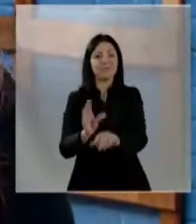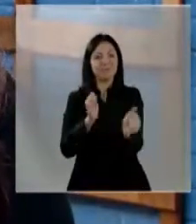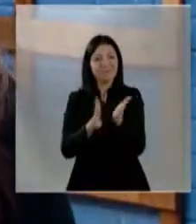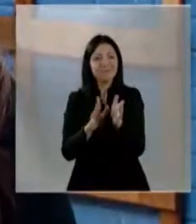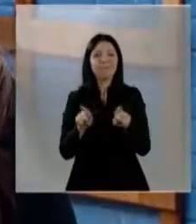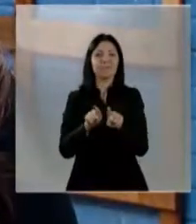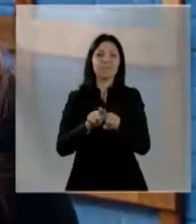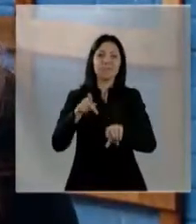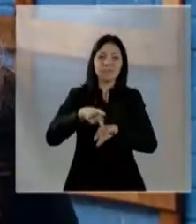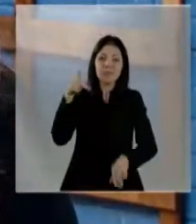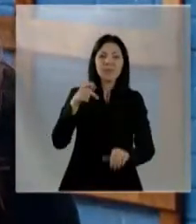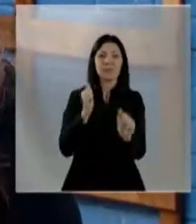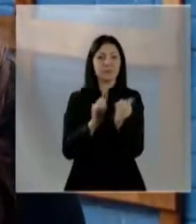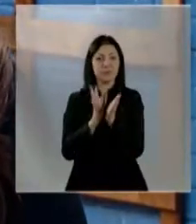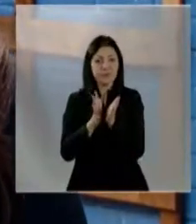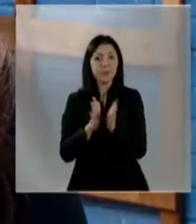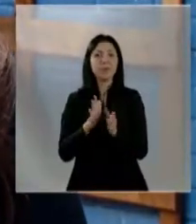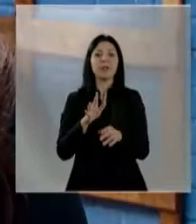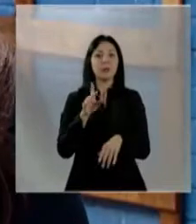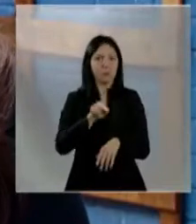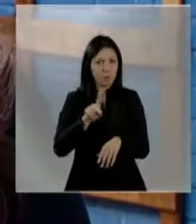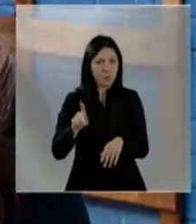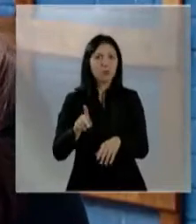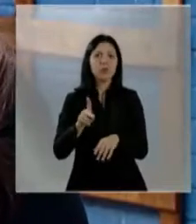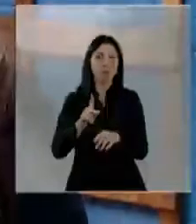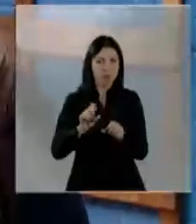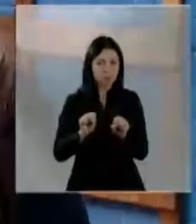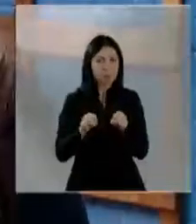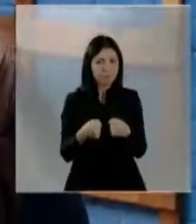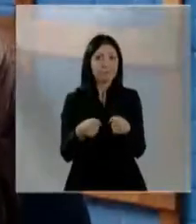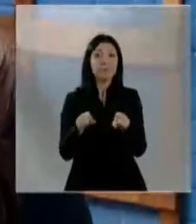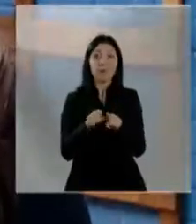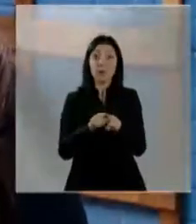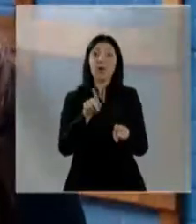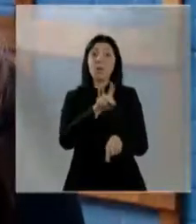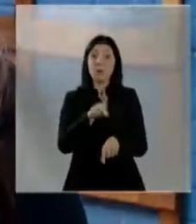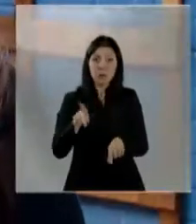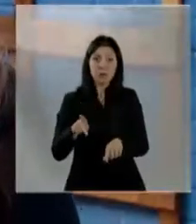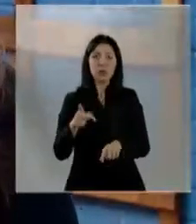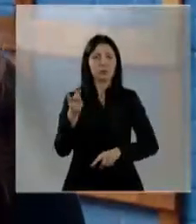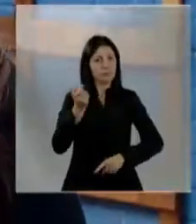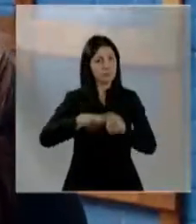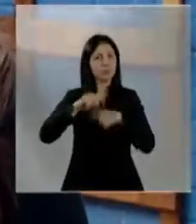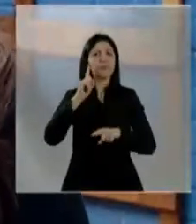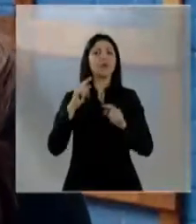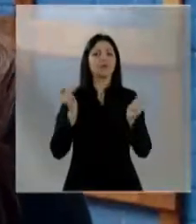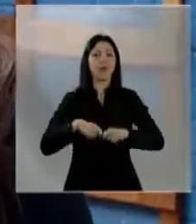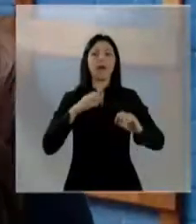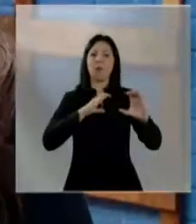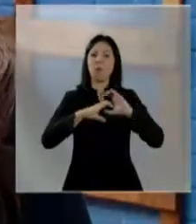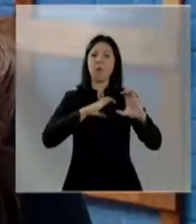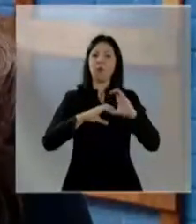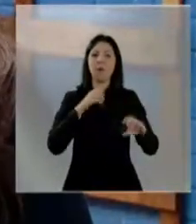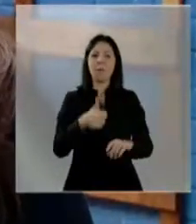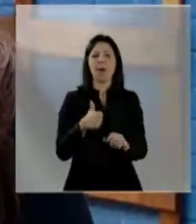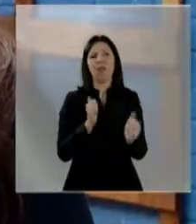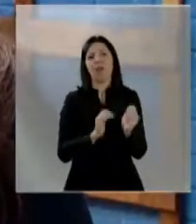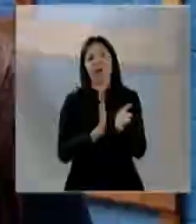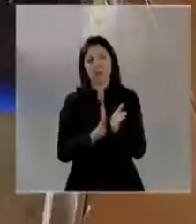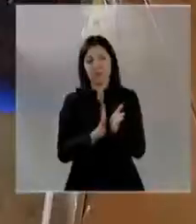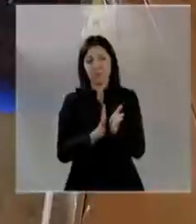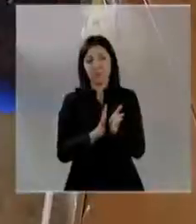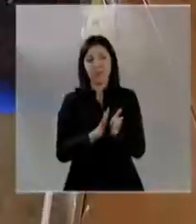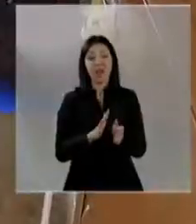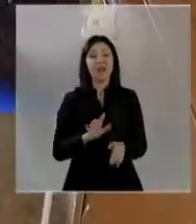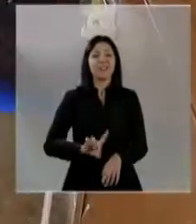né, especializações em Libras, né, e eles se tornam especialistas na língua de